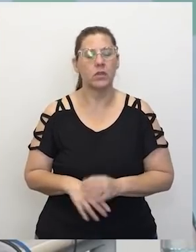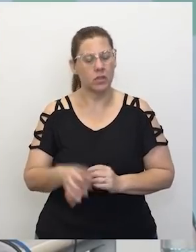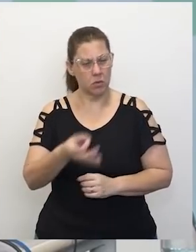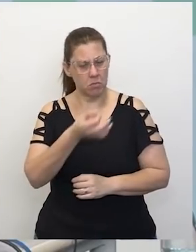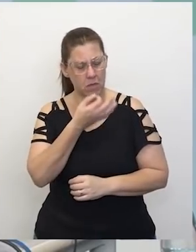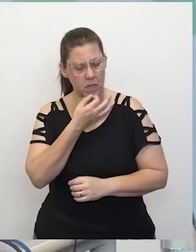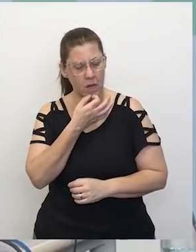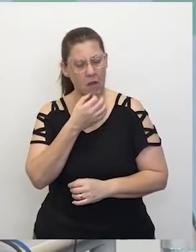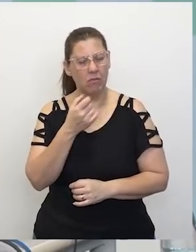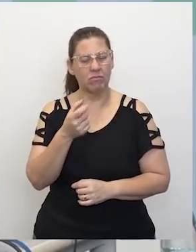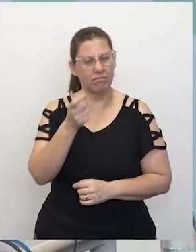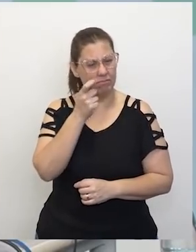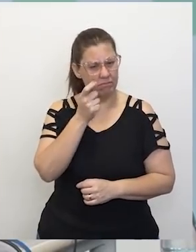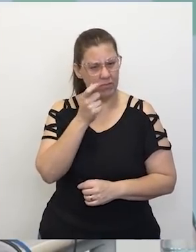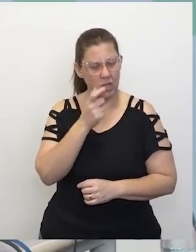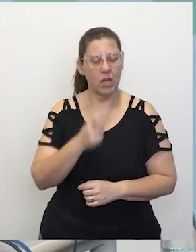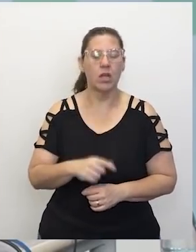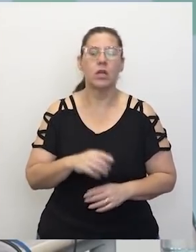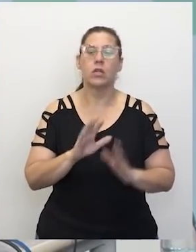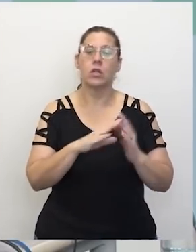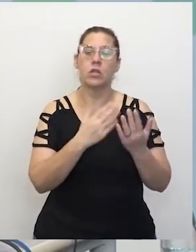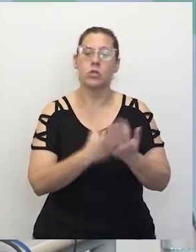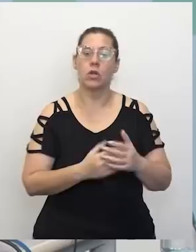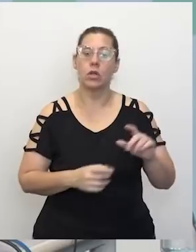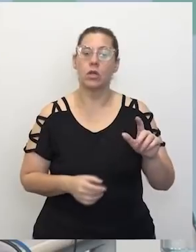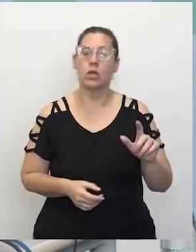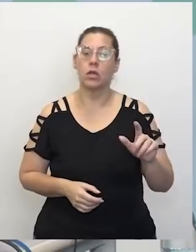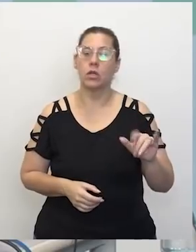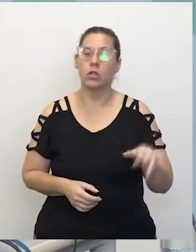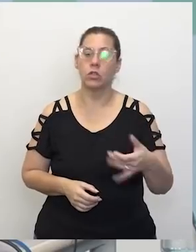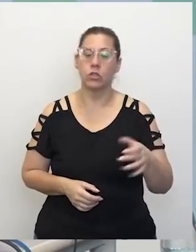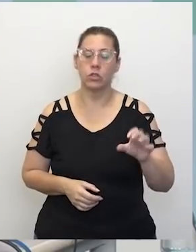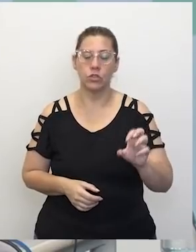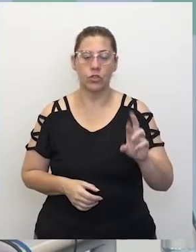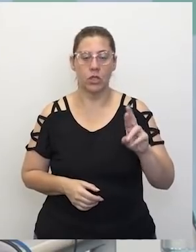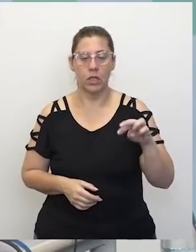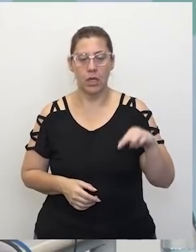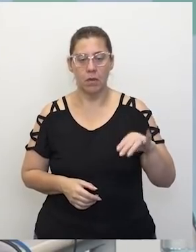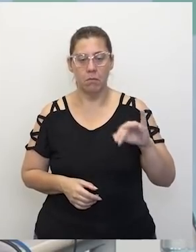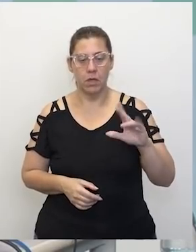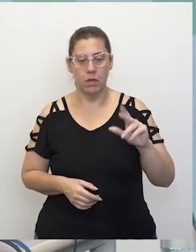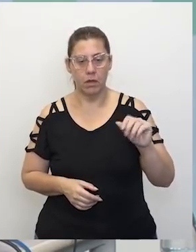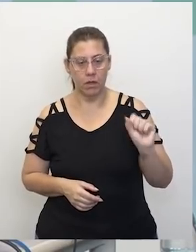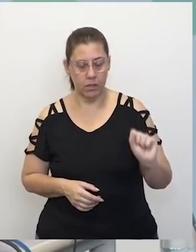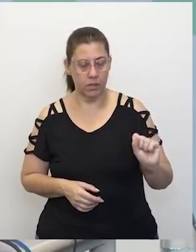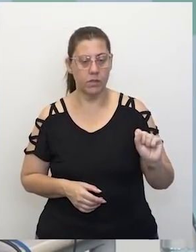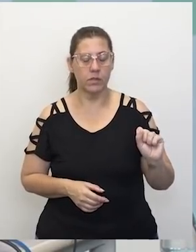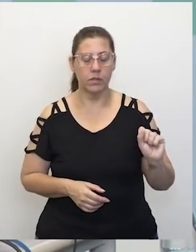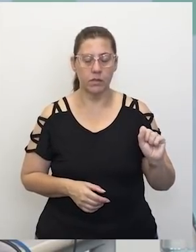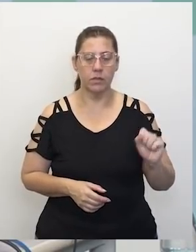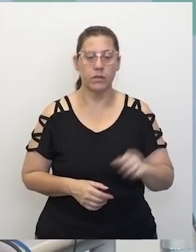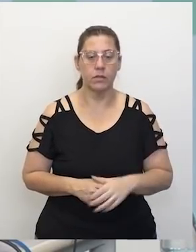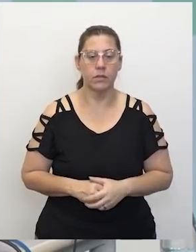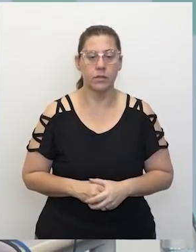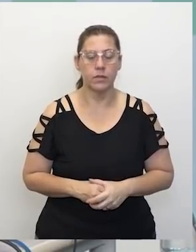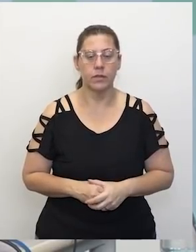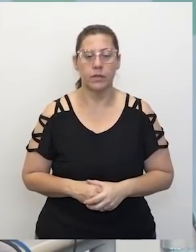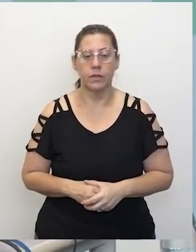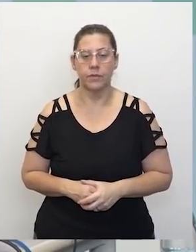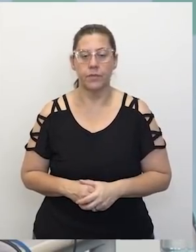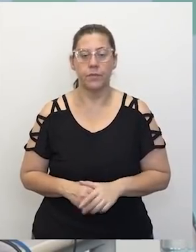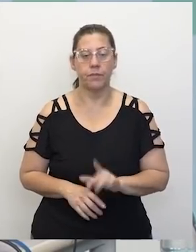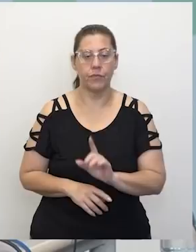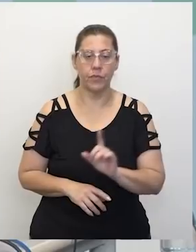interessante, tá? Lá da Escola Jeremias de Paula Eduardo, tá? E ela diz, lá